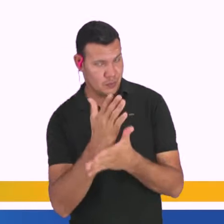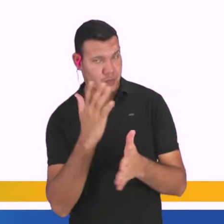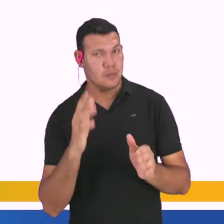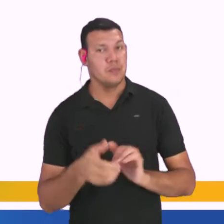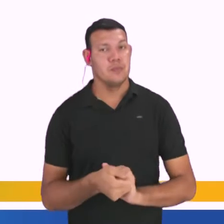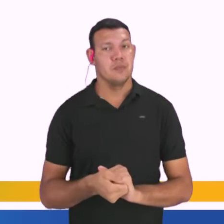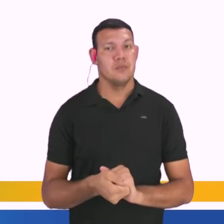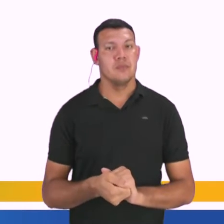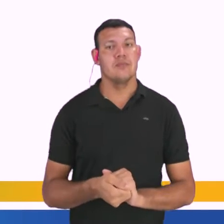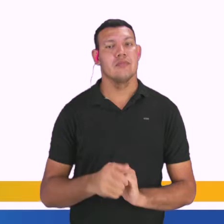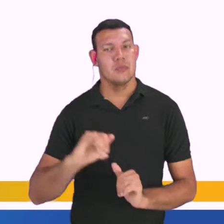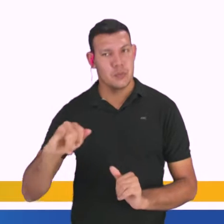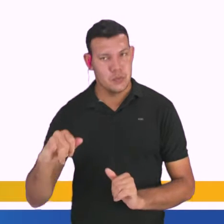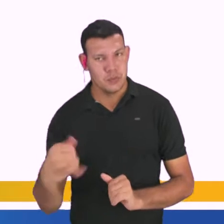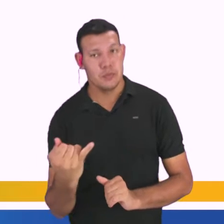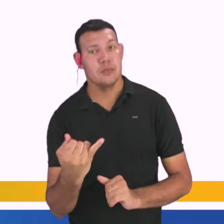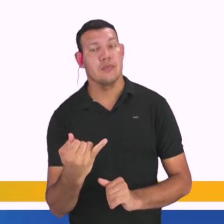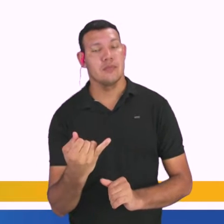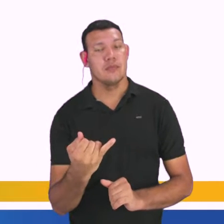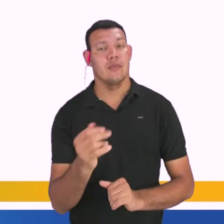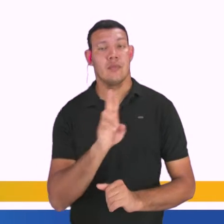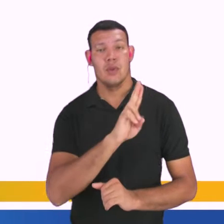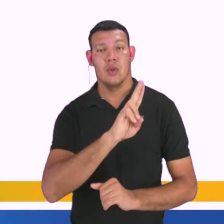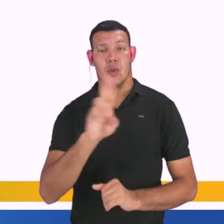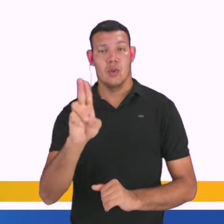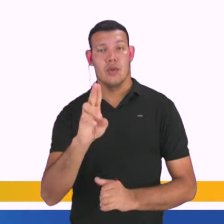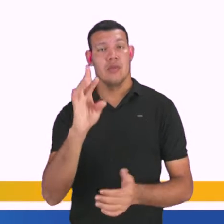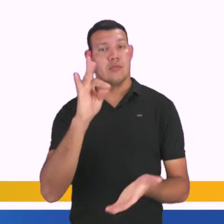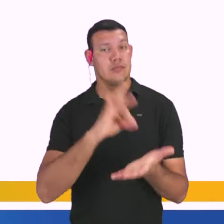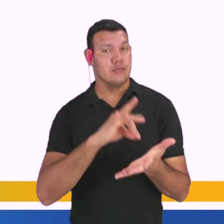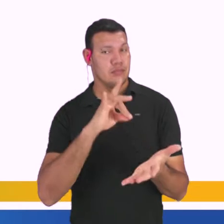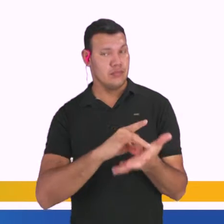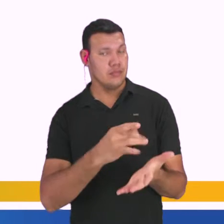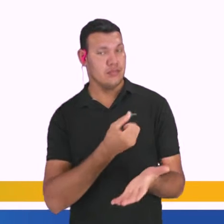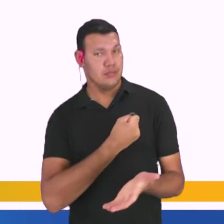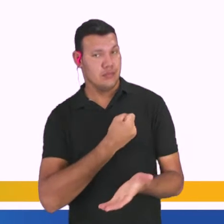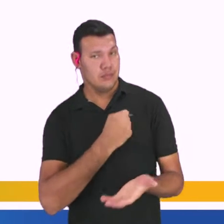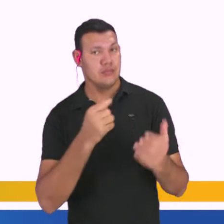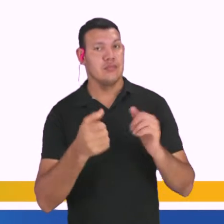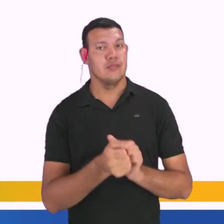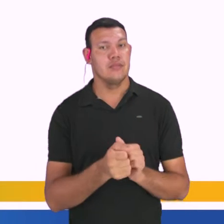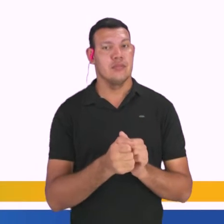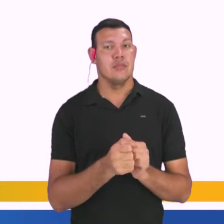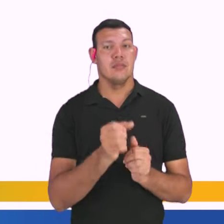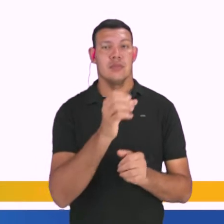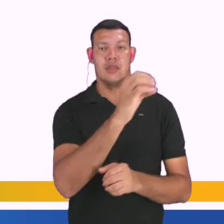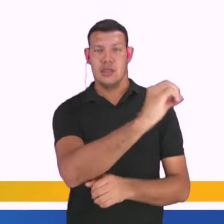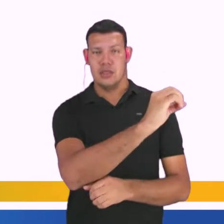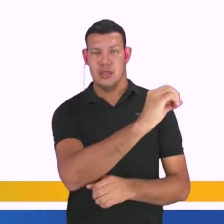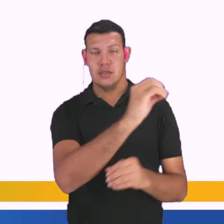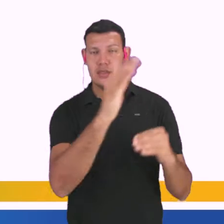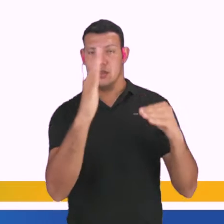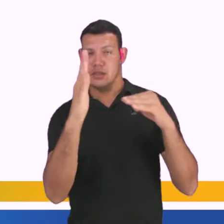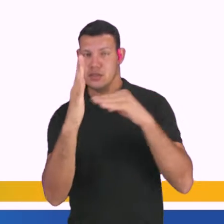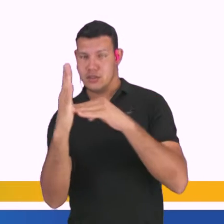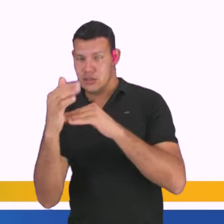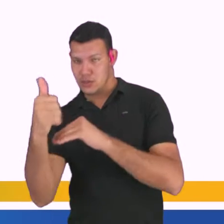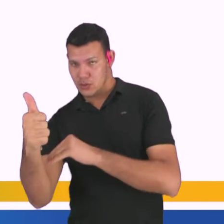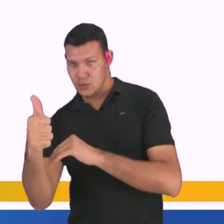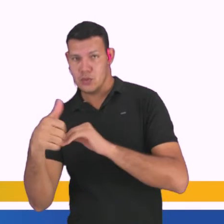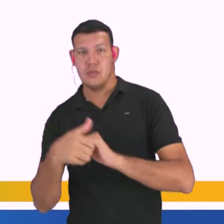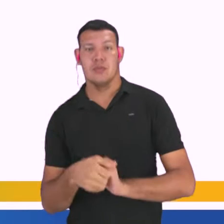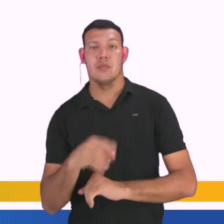a essa chance Nós atribuímos os números reais no intervalo entre zero e um